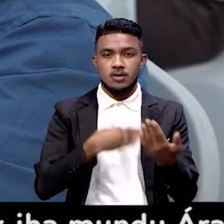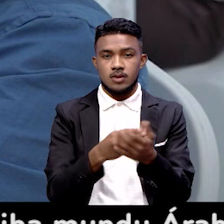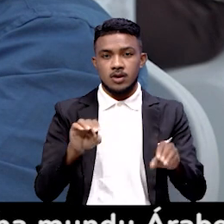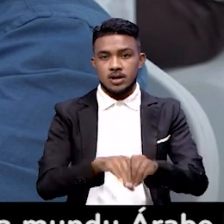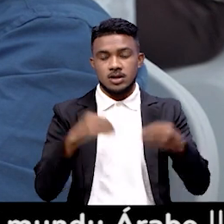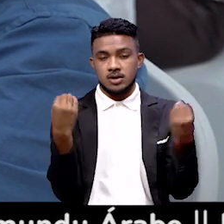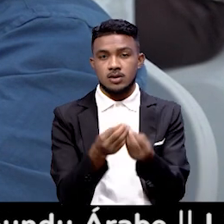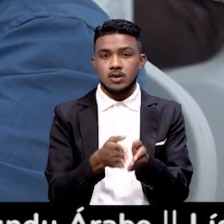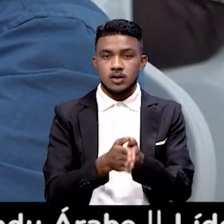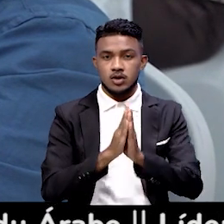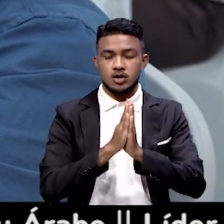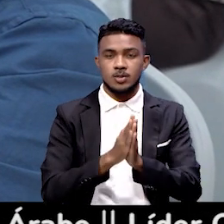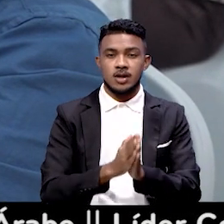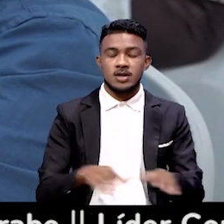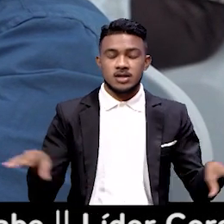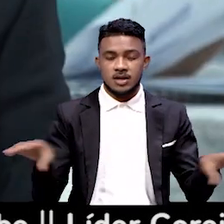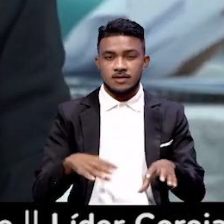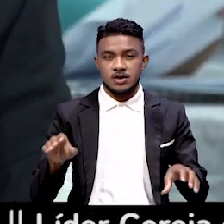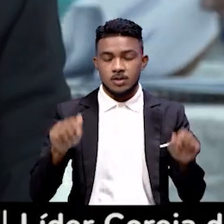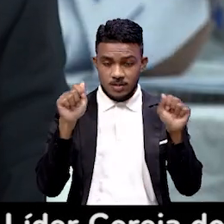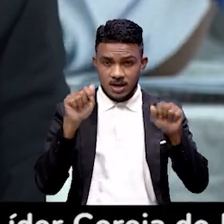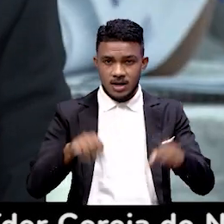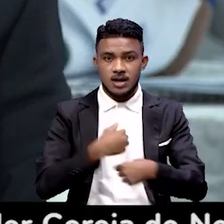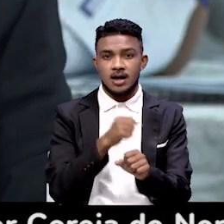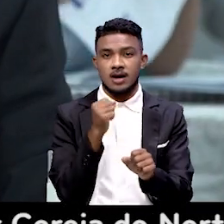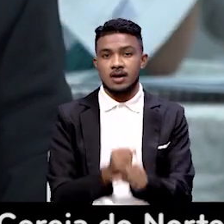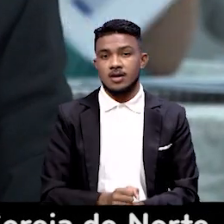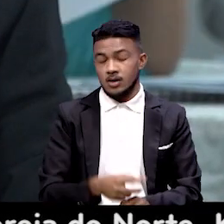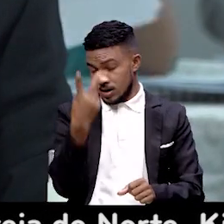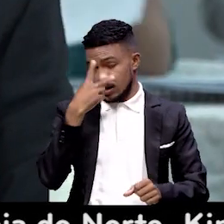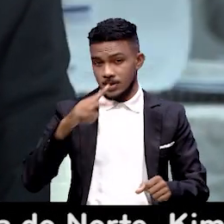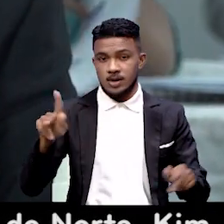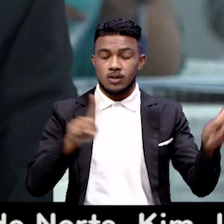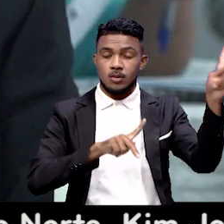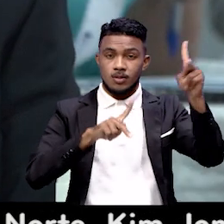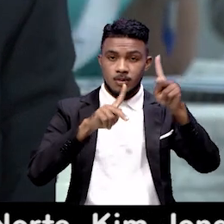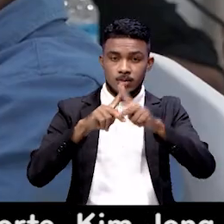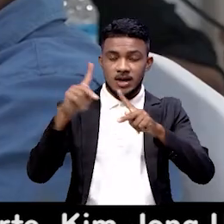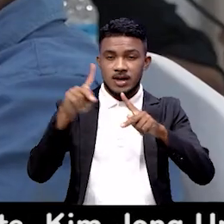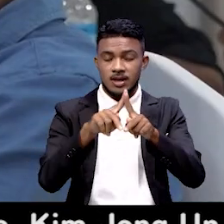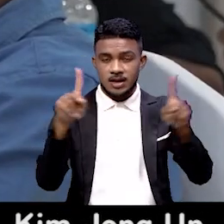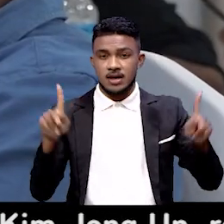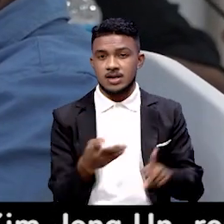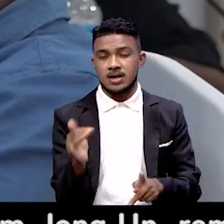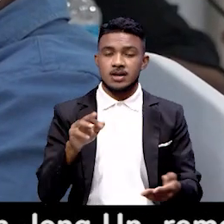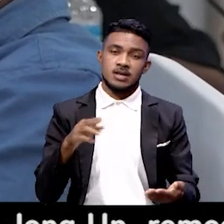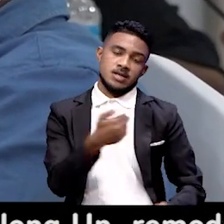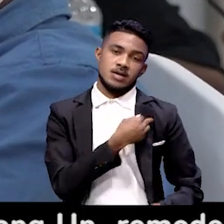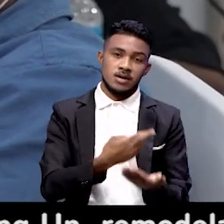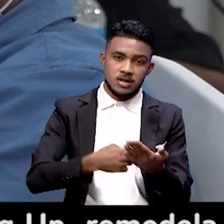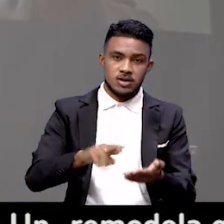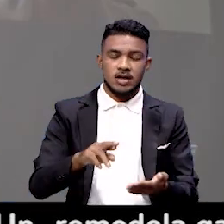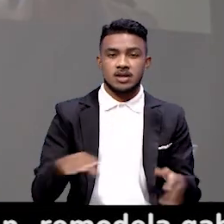husu inspeksaun geral trabalho atu halo fiskalizasaun ba kompania ne bemak sidau kresistu sira ne trabalhador sira ia